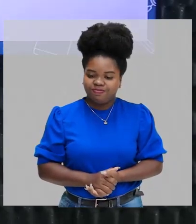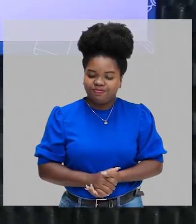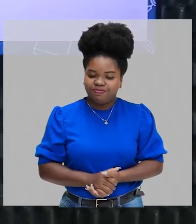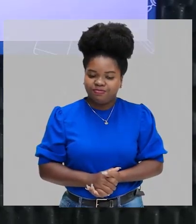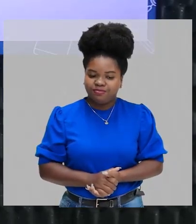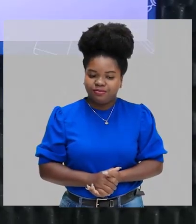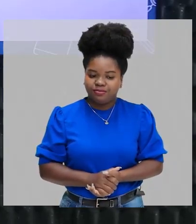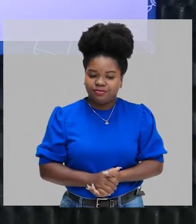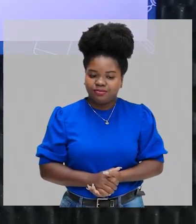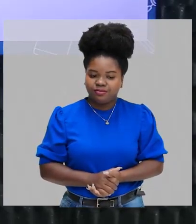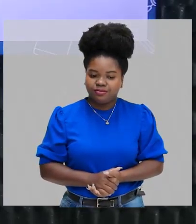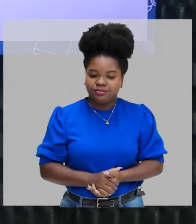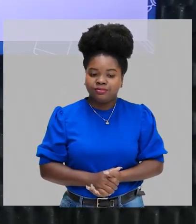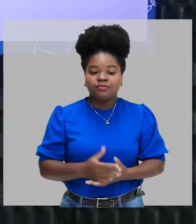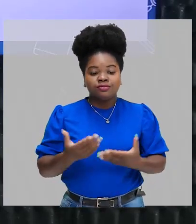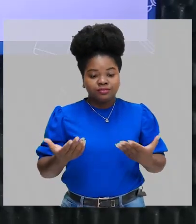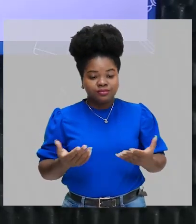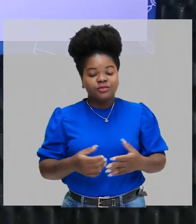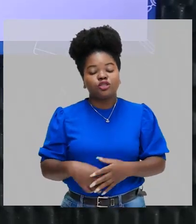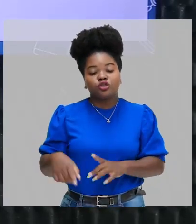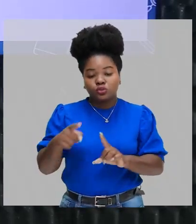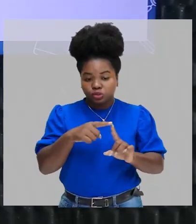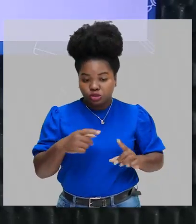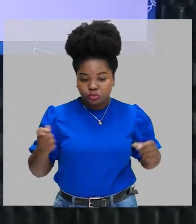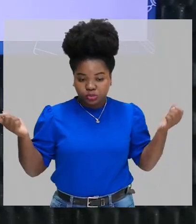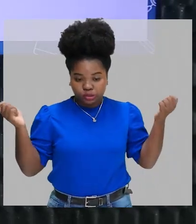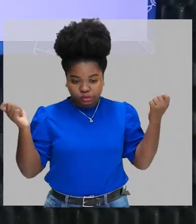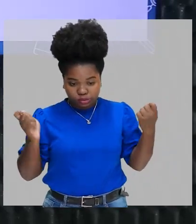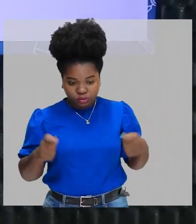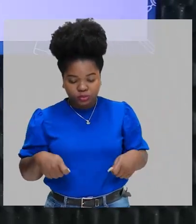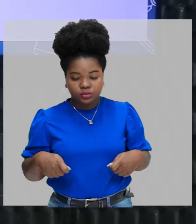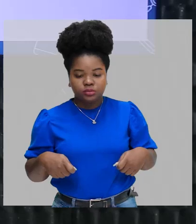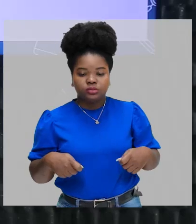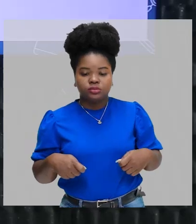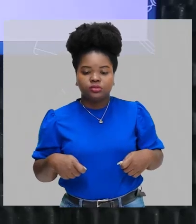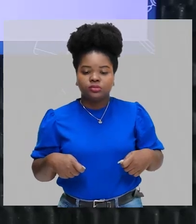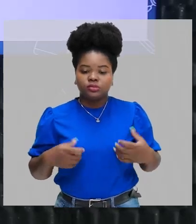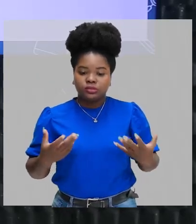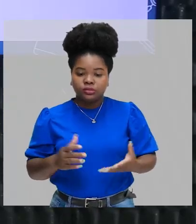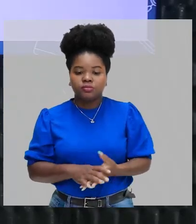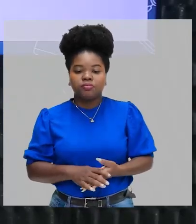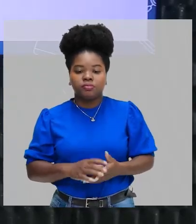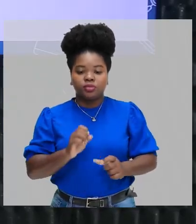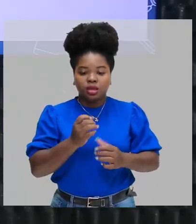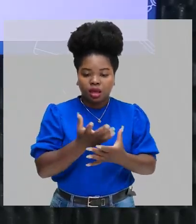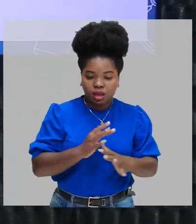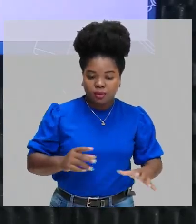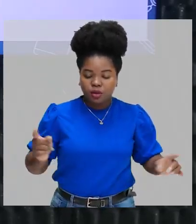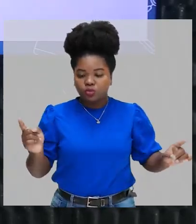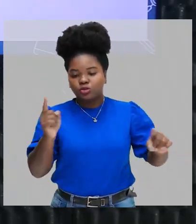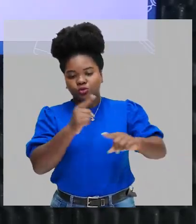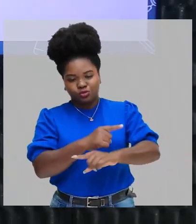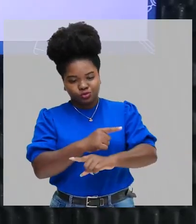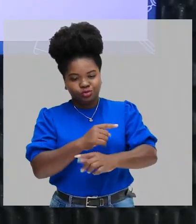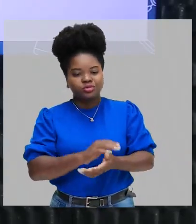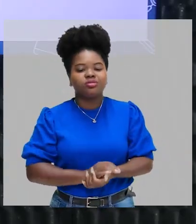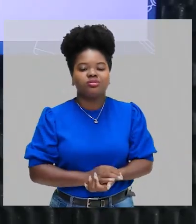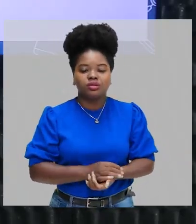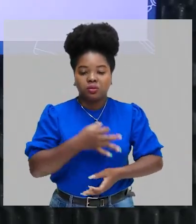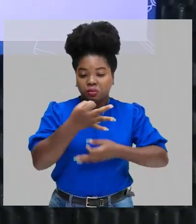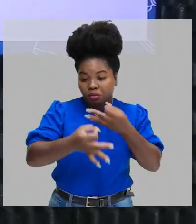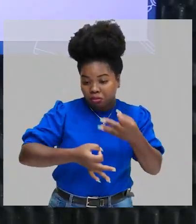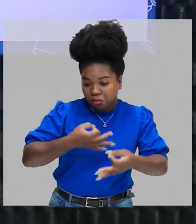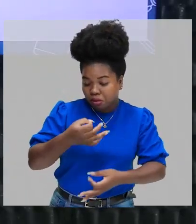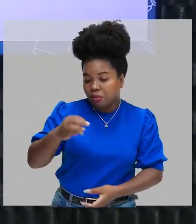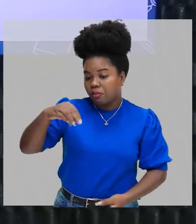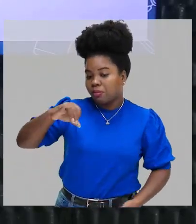isso seriam alternativas, né, possíveis para resolver as contradições apontadas pela teoria